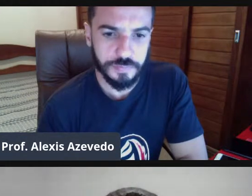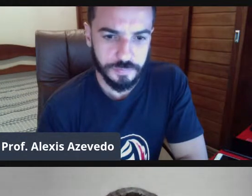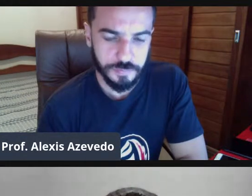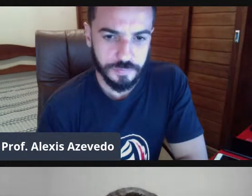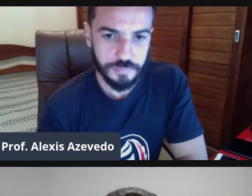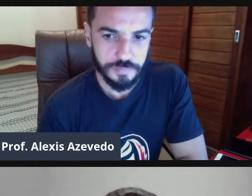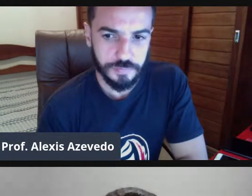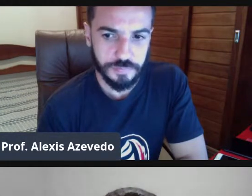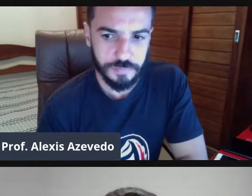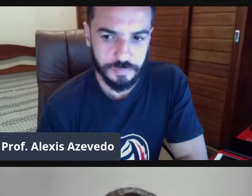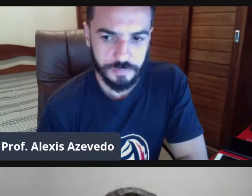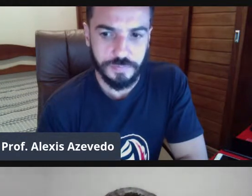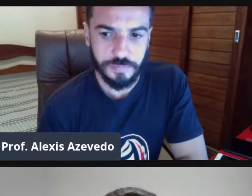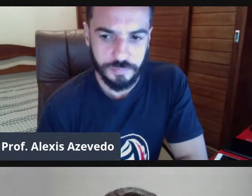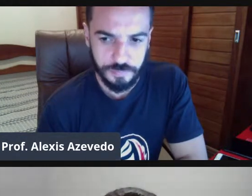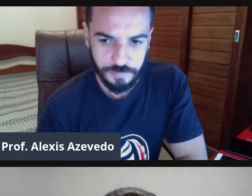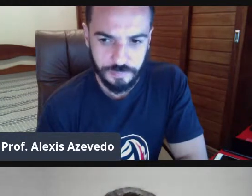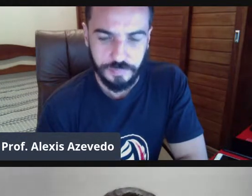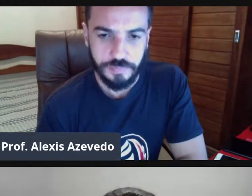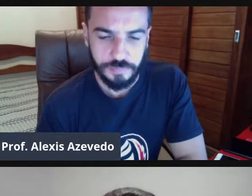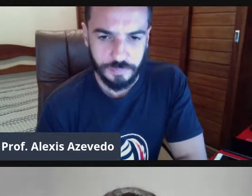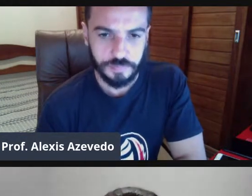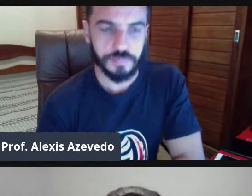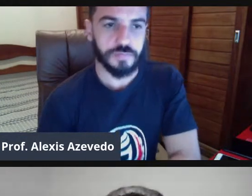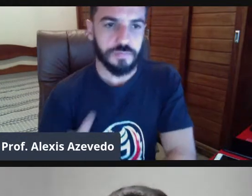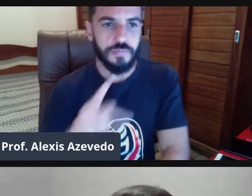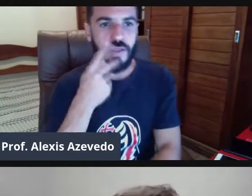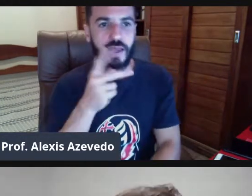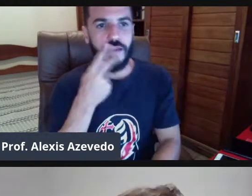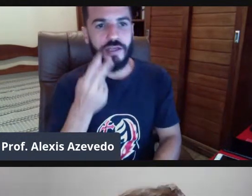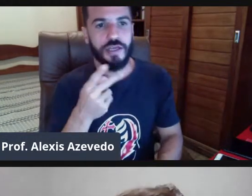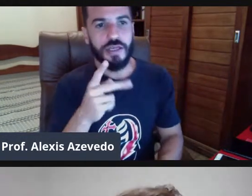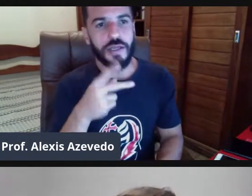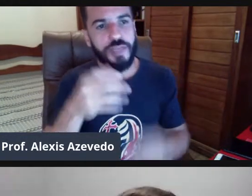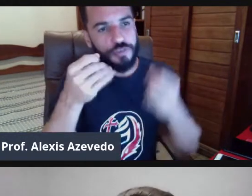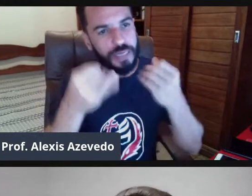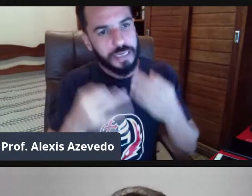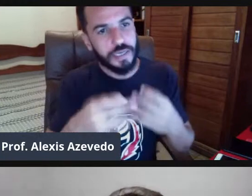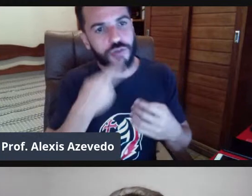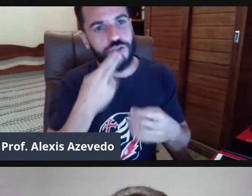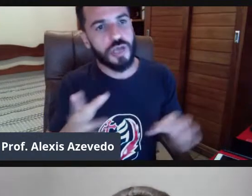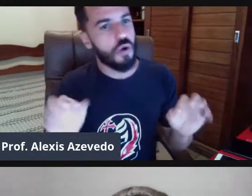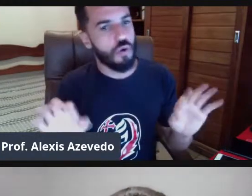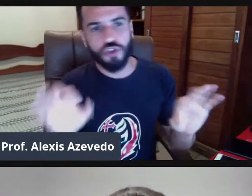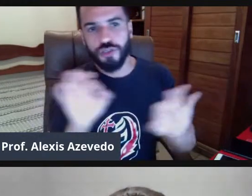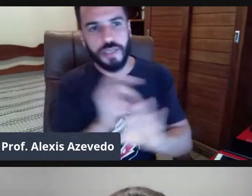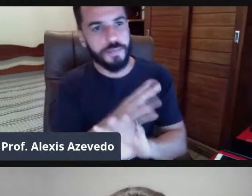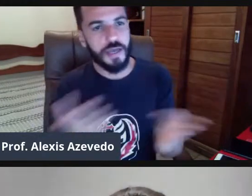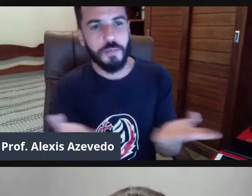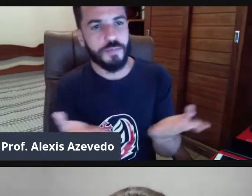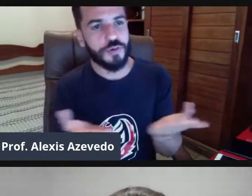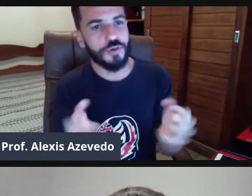Esse primeiro momento, assim, né, da gente ir aí passando os nossos recados